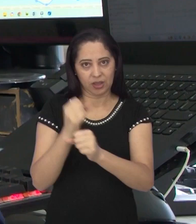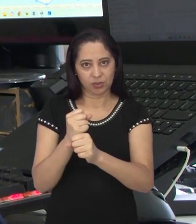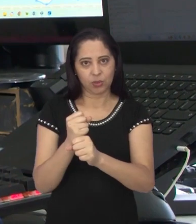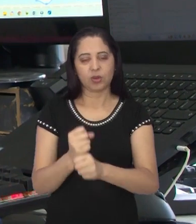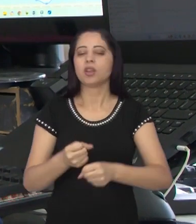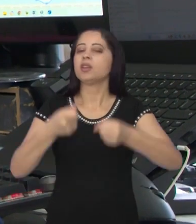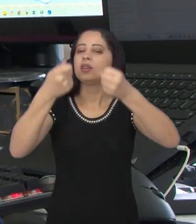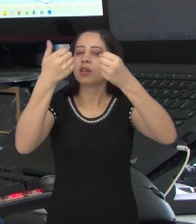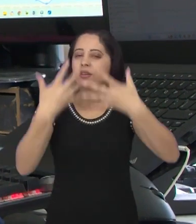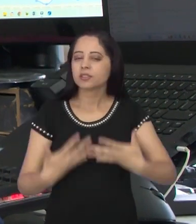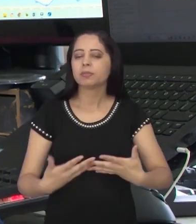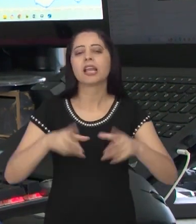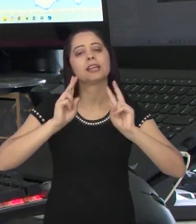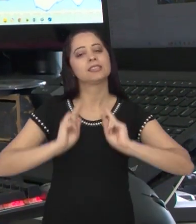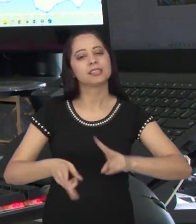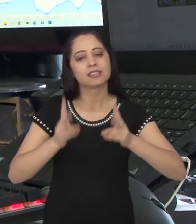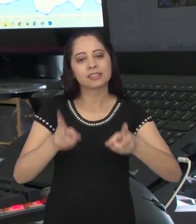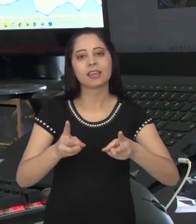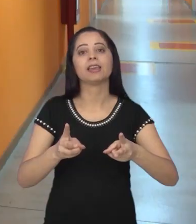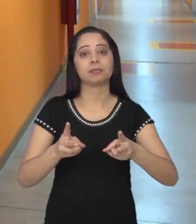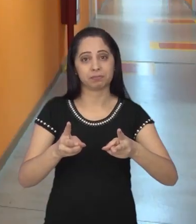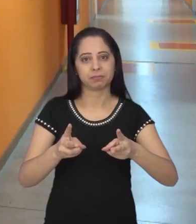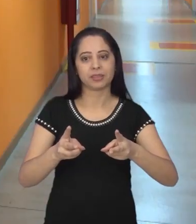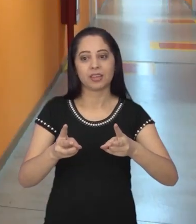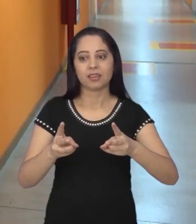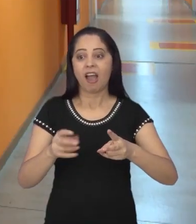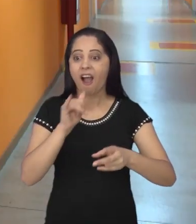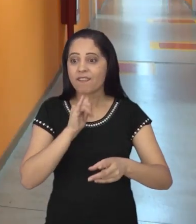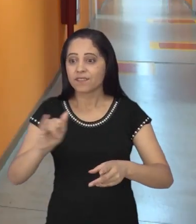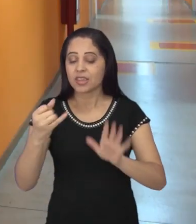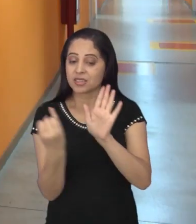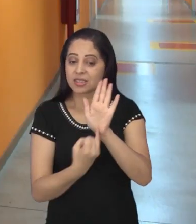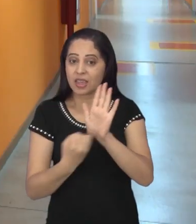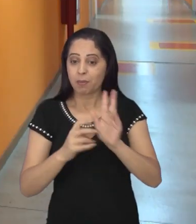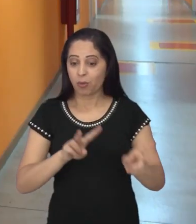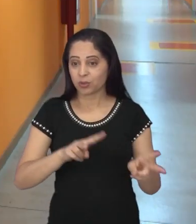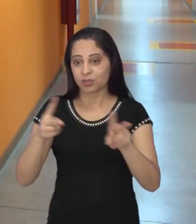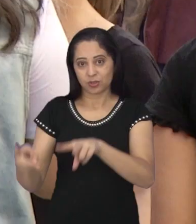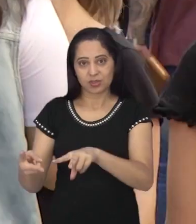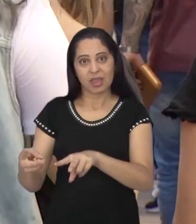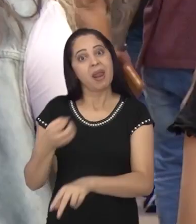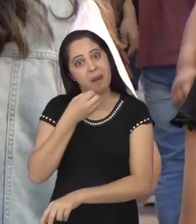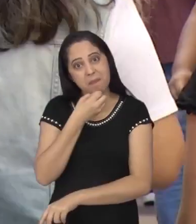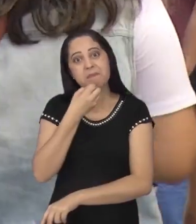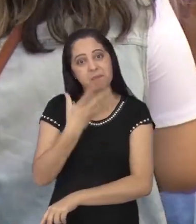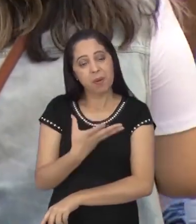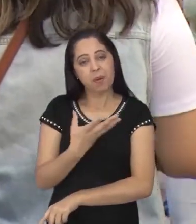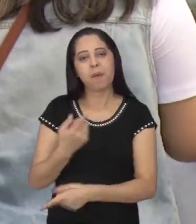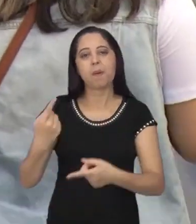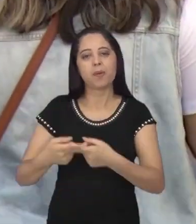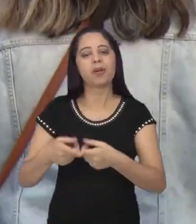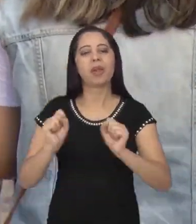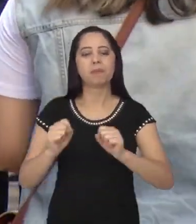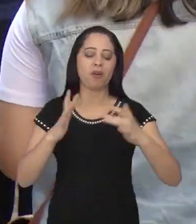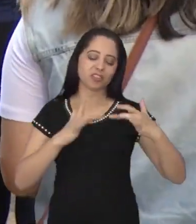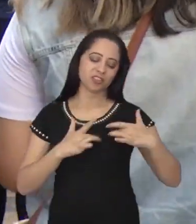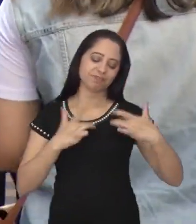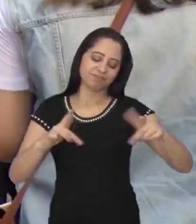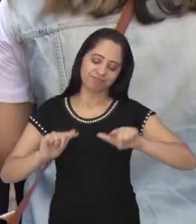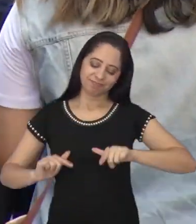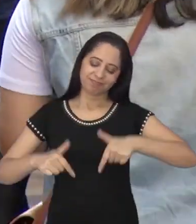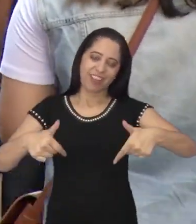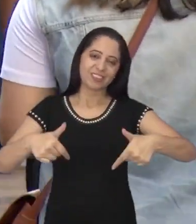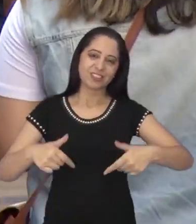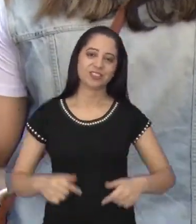de lembrar os clientes sobre a possibilidade. Bom para as entidades do município e bom para os contribuintes, que podem fazer uma